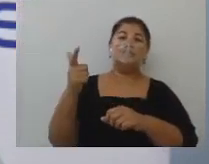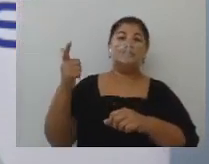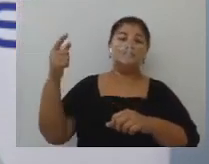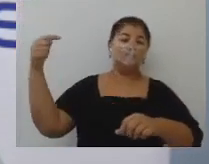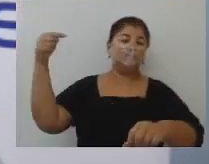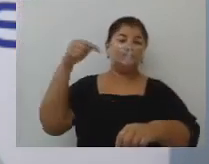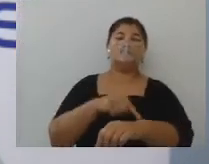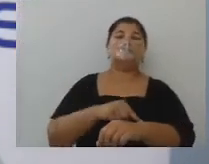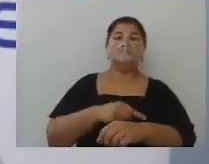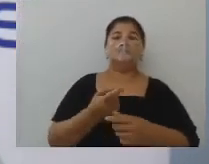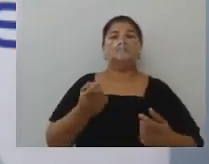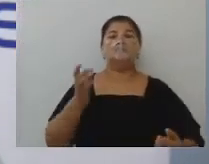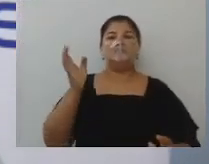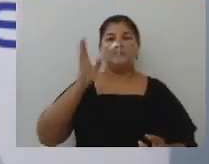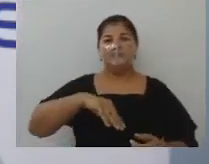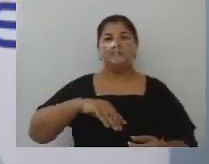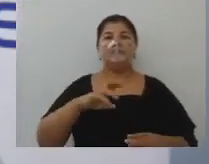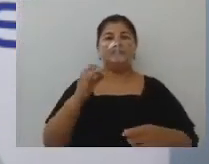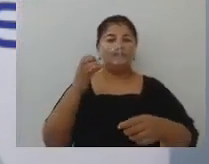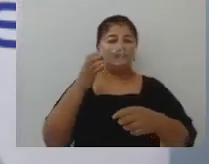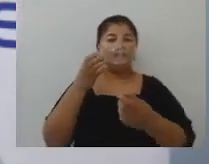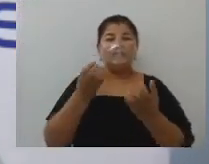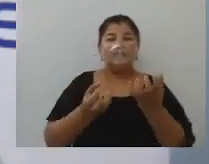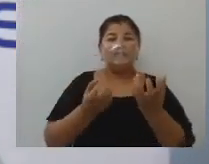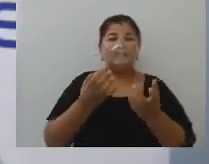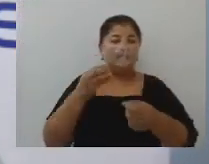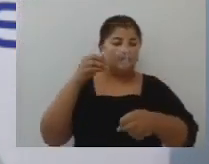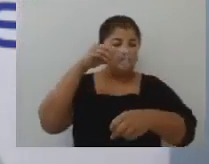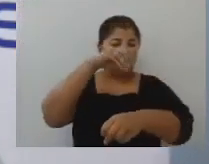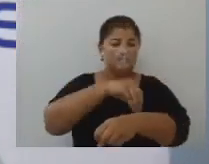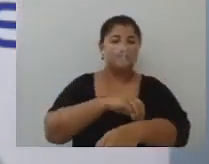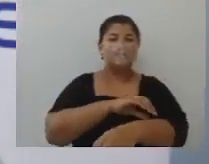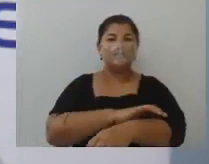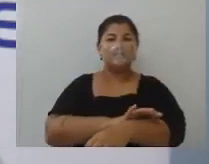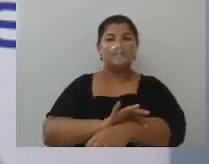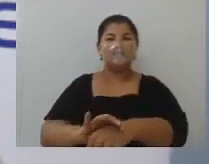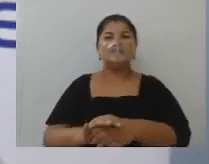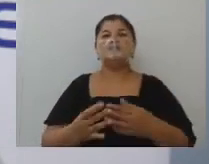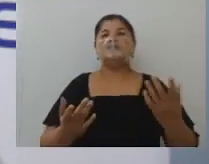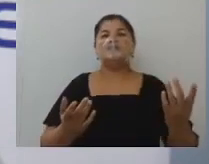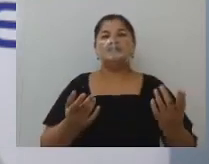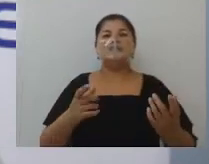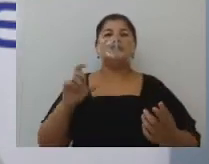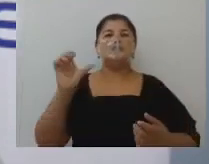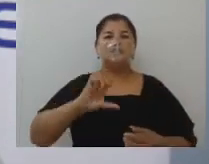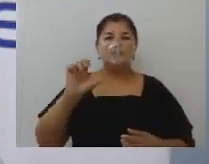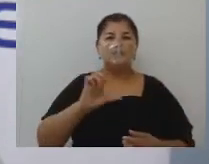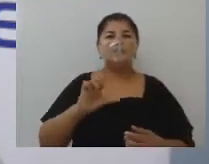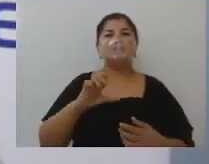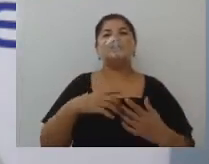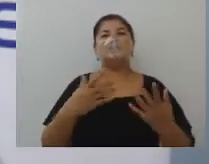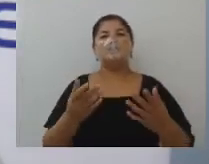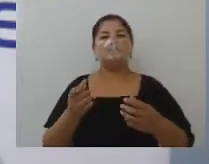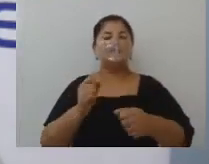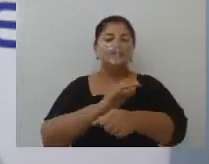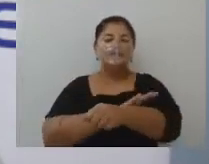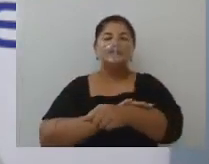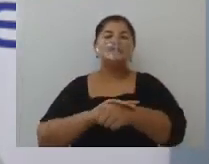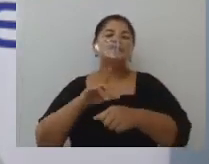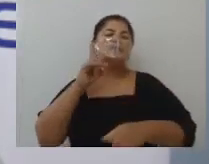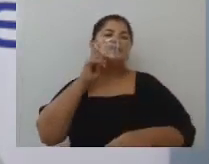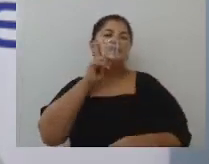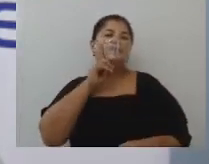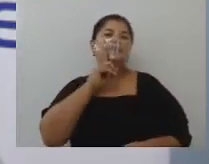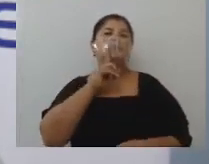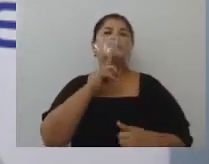incrível, essa ultravioleta que vai queimar a sua pele, que vai penetrar, não é? Que é nocivo, é quem vai dar o bronzeado, é quem